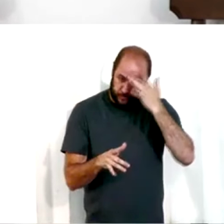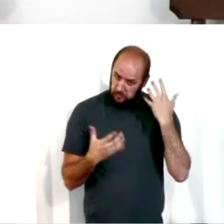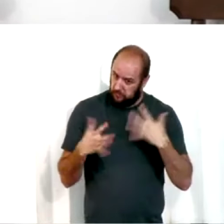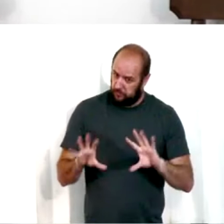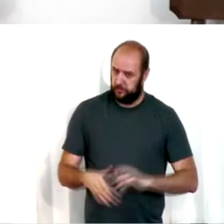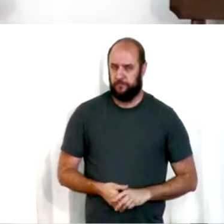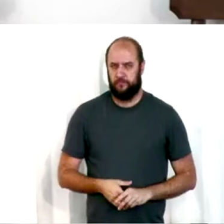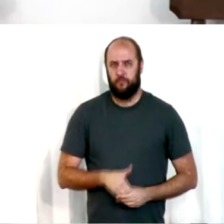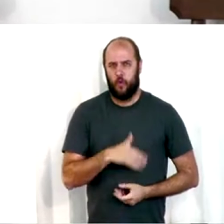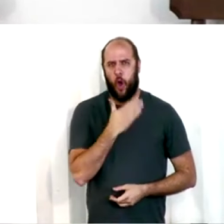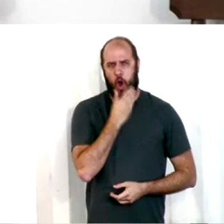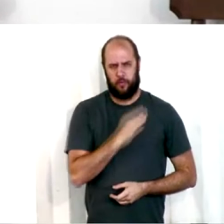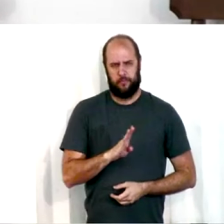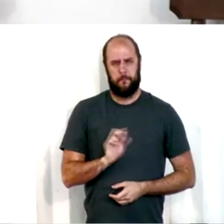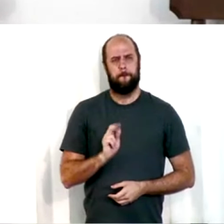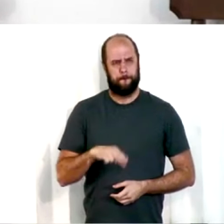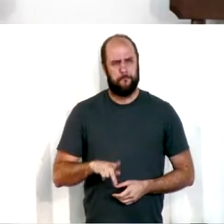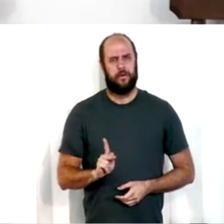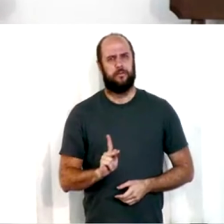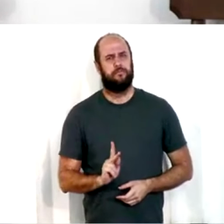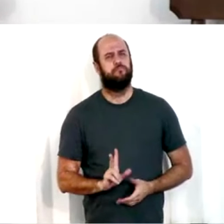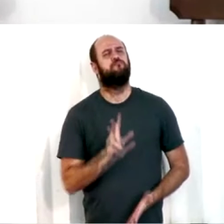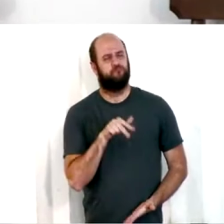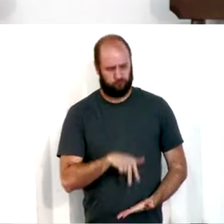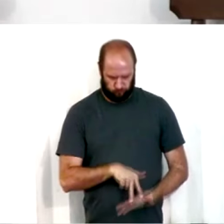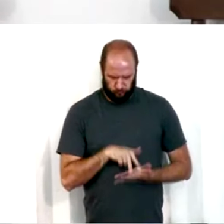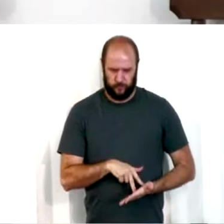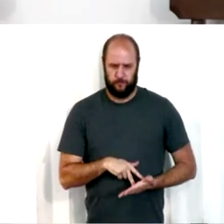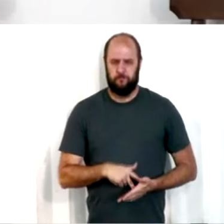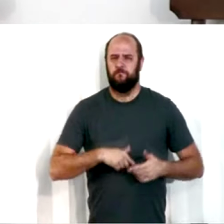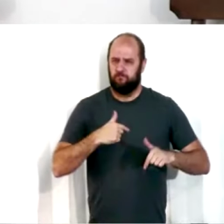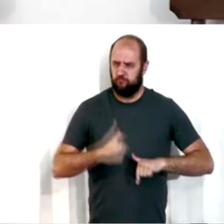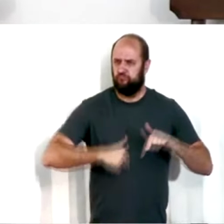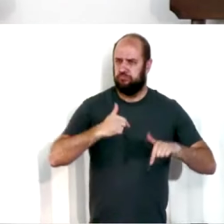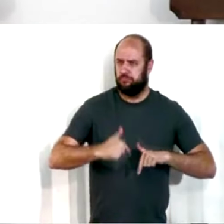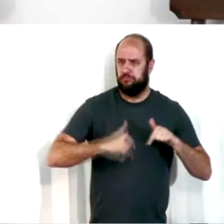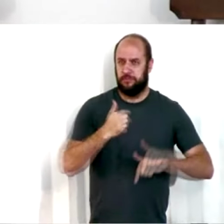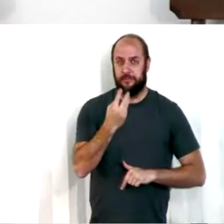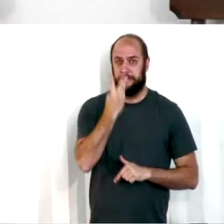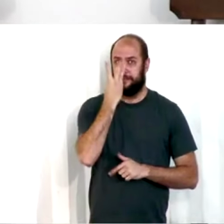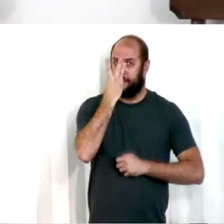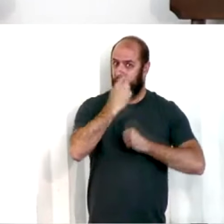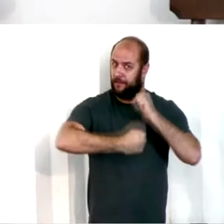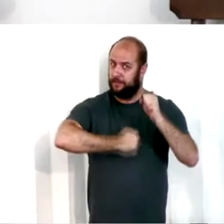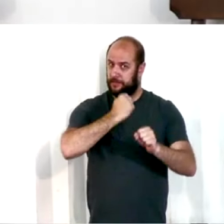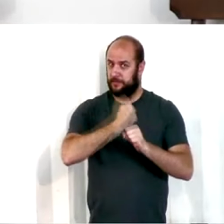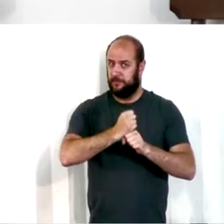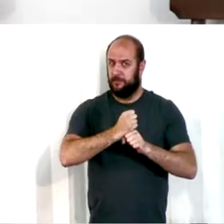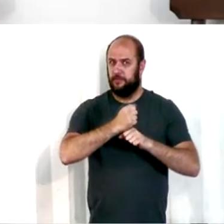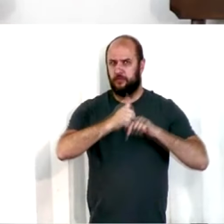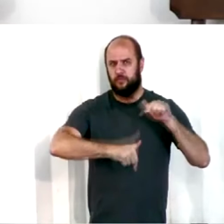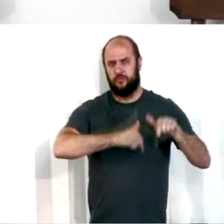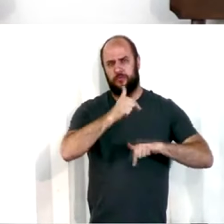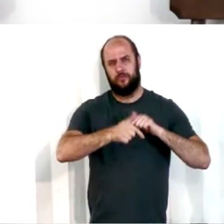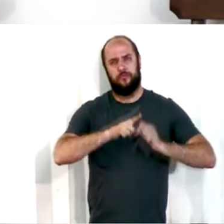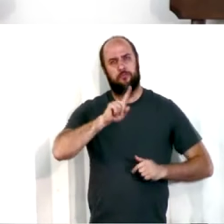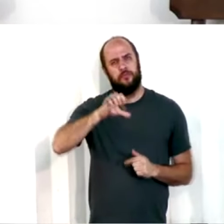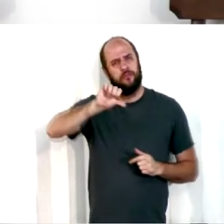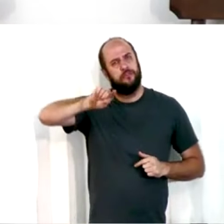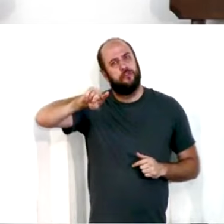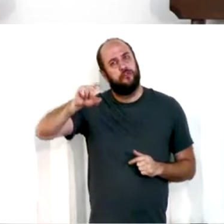Banks não esmoreceu, continuou o trabalho. Por 3 anos, ele trabalhou aqui de 1918